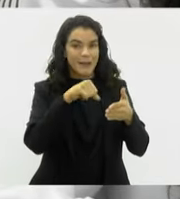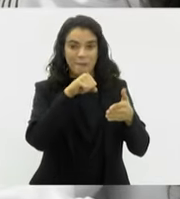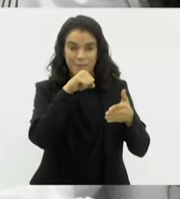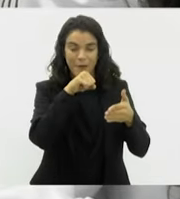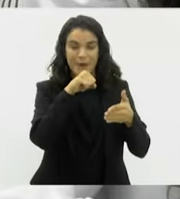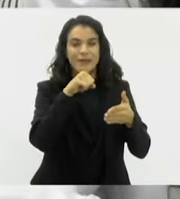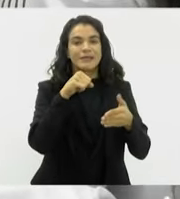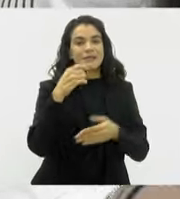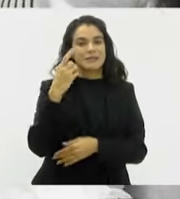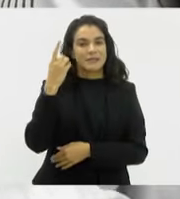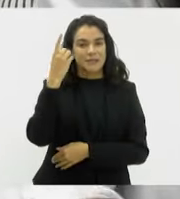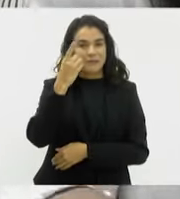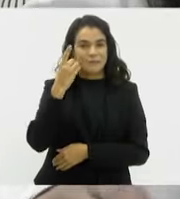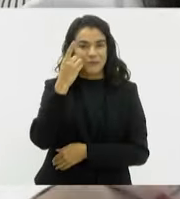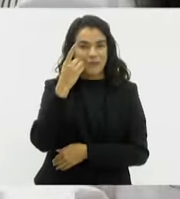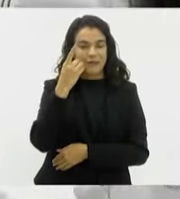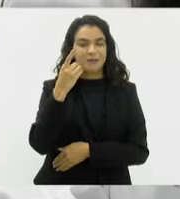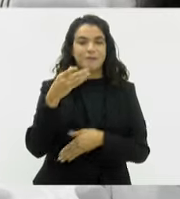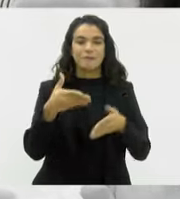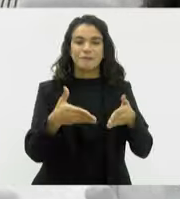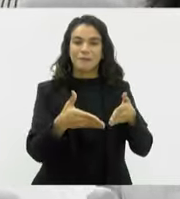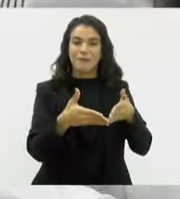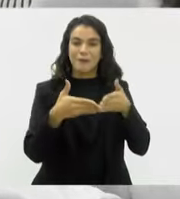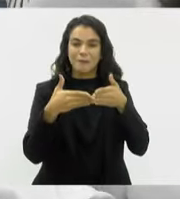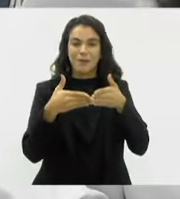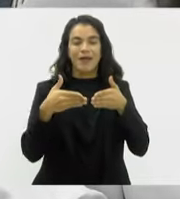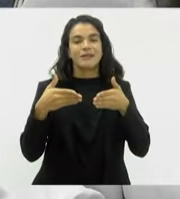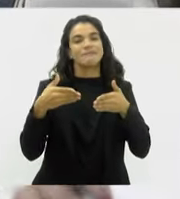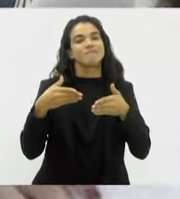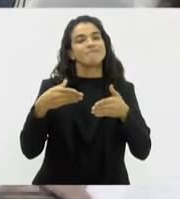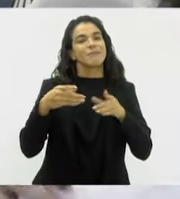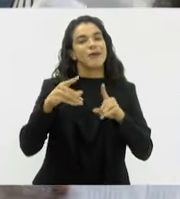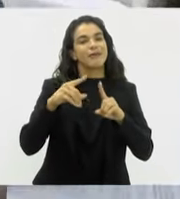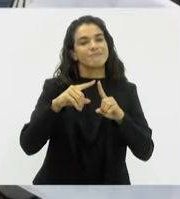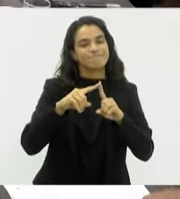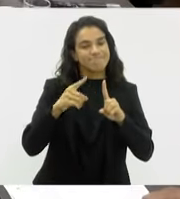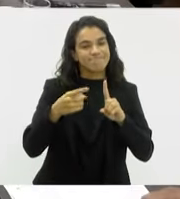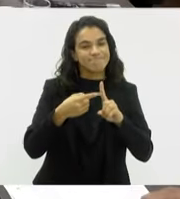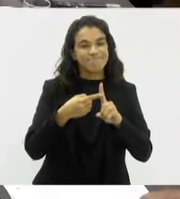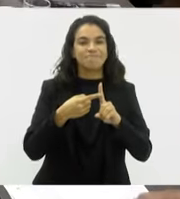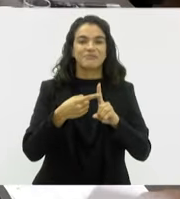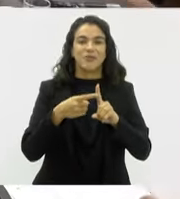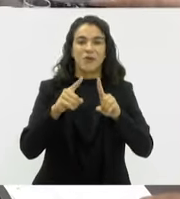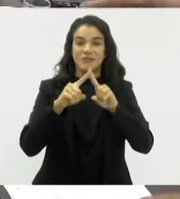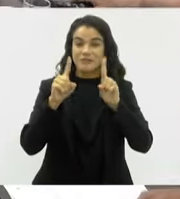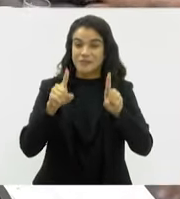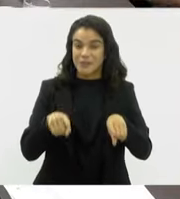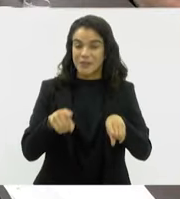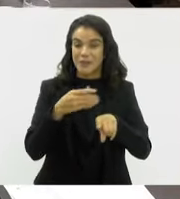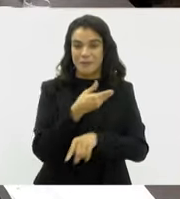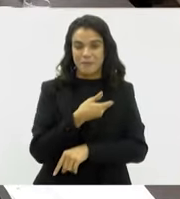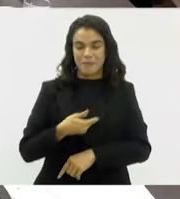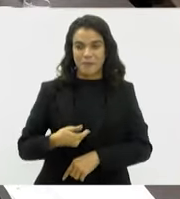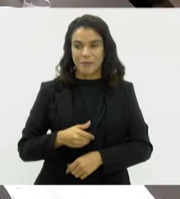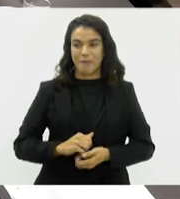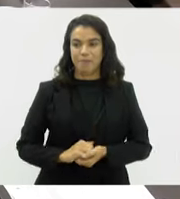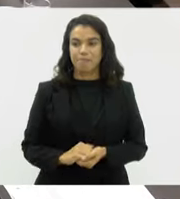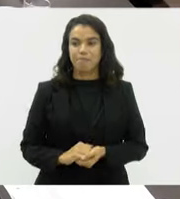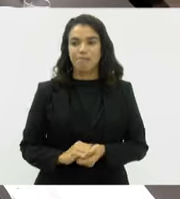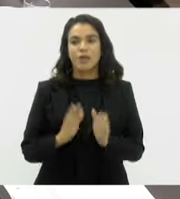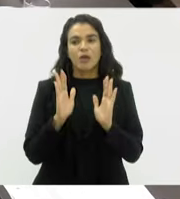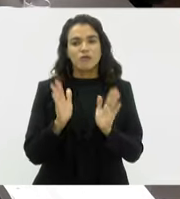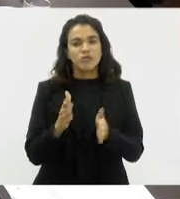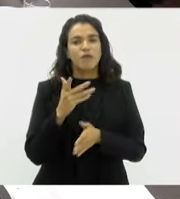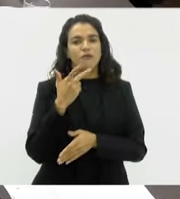das deputadas com as servidoras públicas do nosso Estado. É isso. Obrigada. Deputado Mink. Basicamente, eu já falei